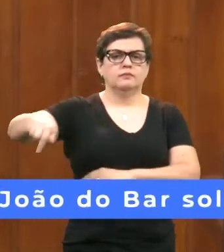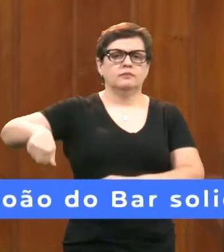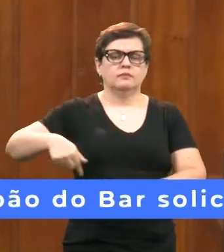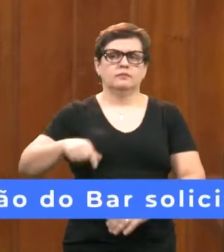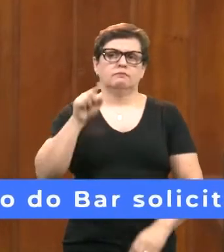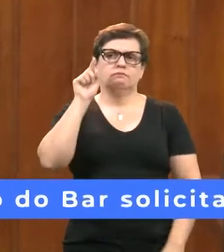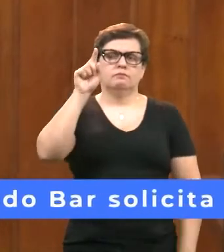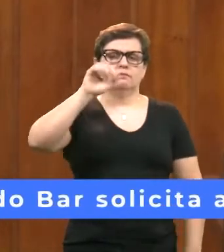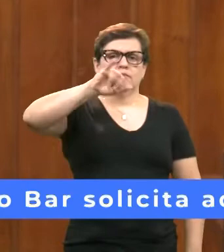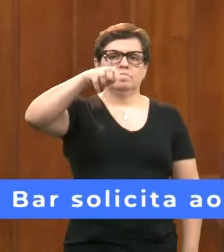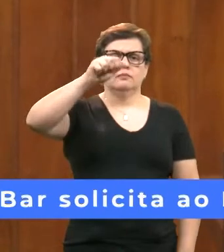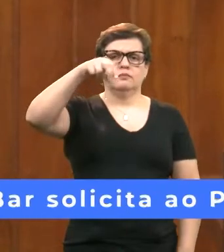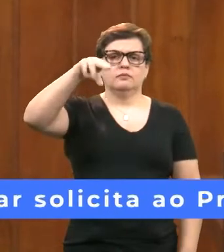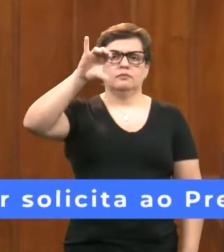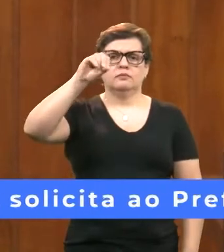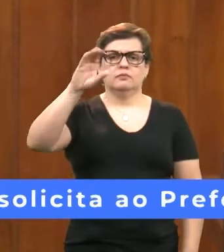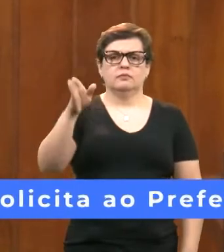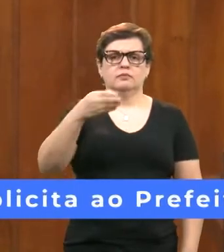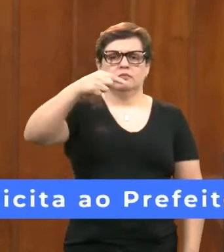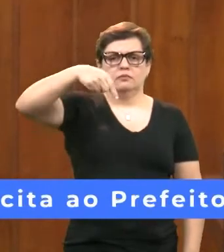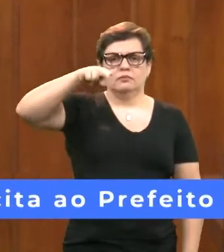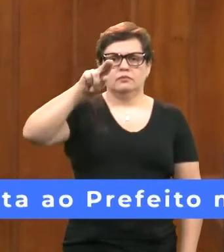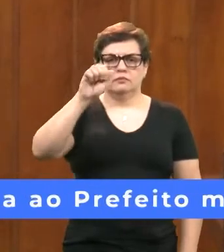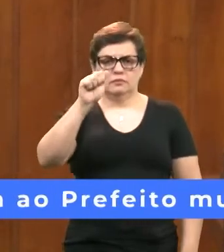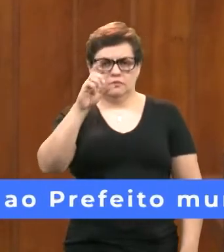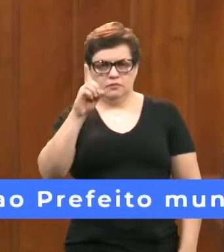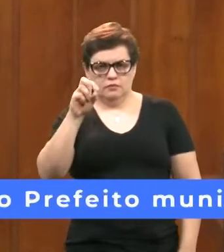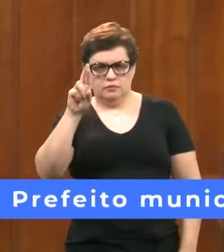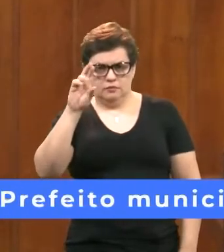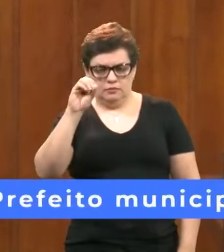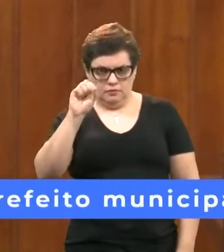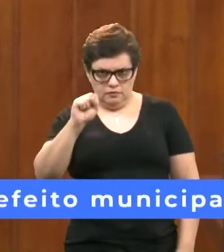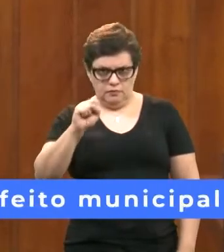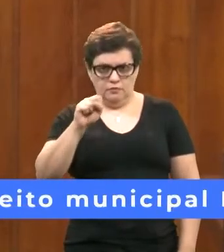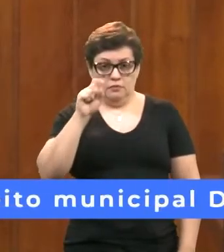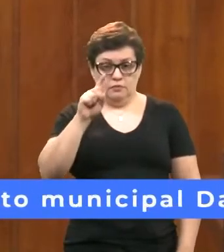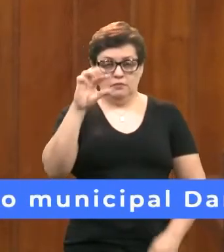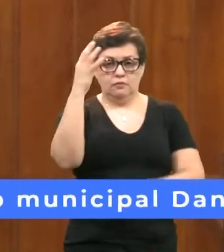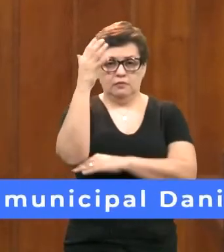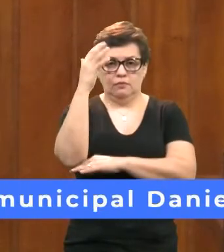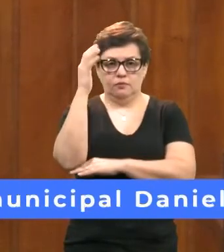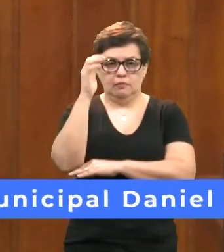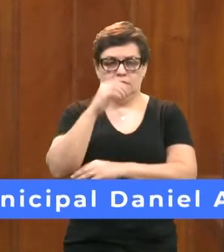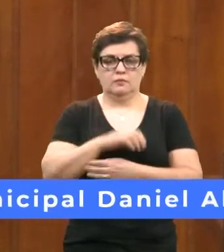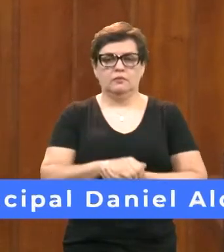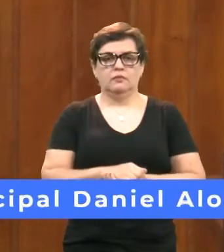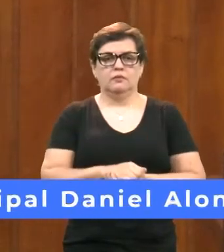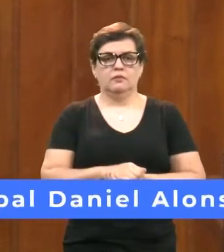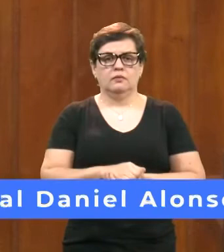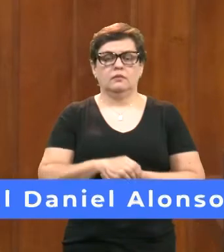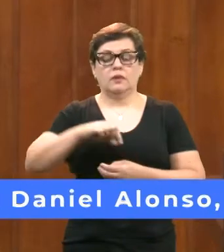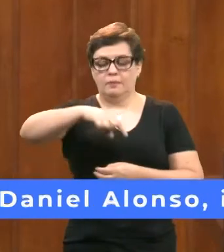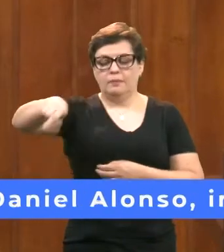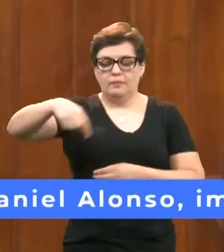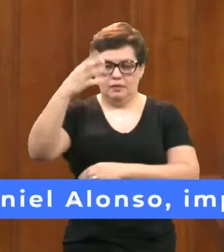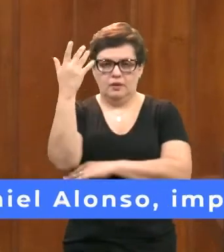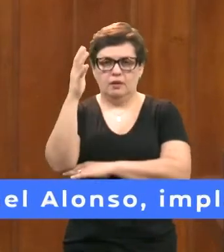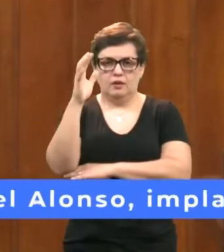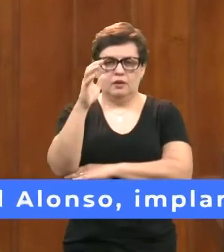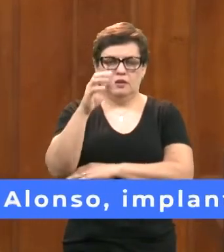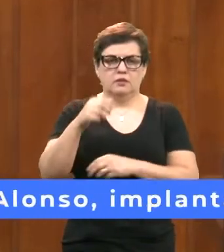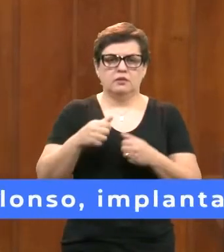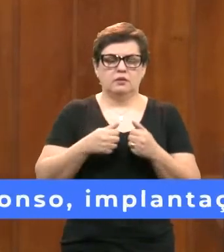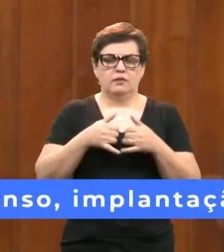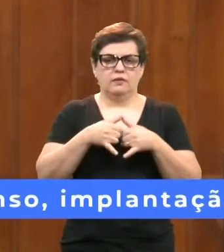Santos. Essa Praça Rosalvo Manuel dos Santos, para quem não conhece, é aquela praça que tem ali do lado